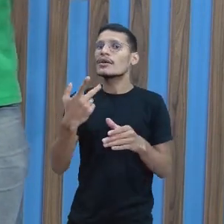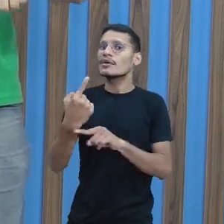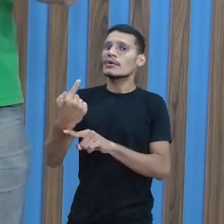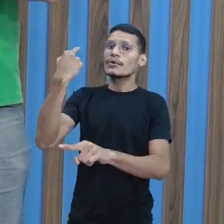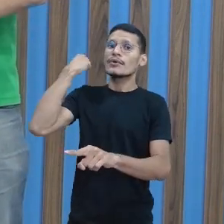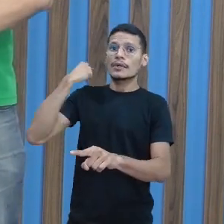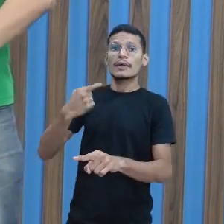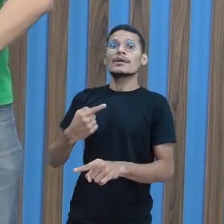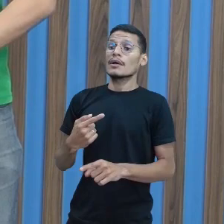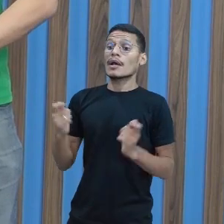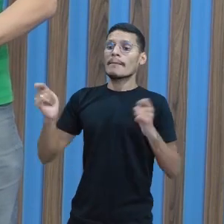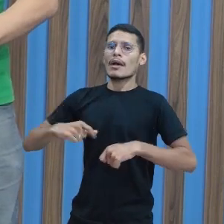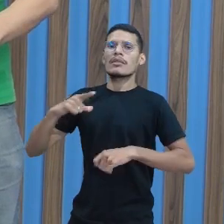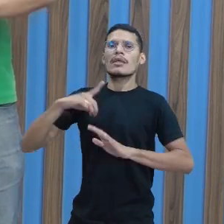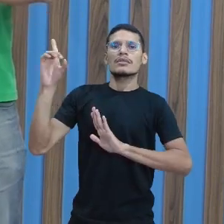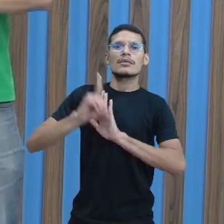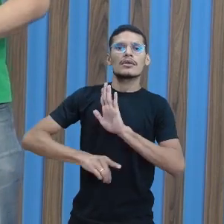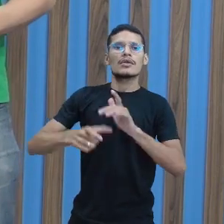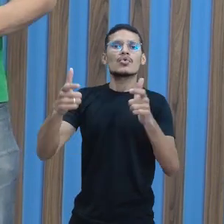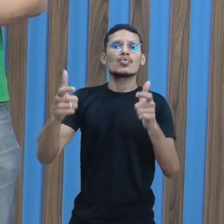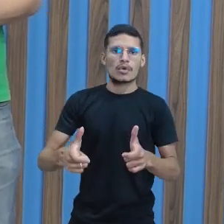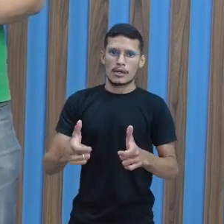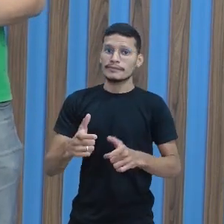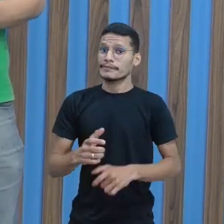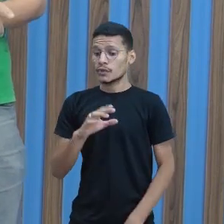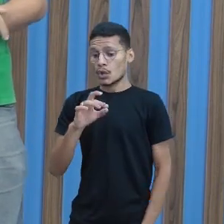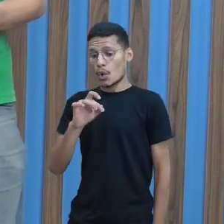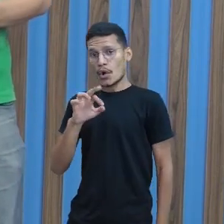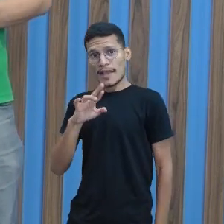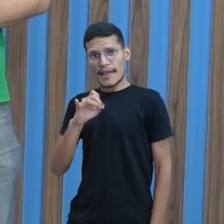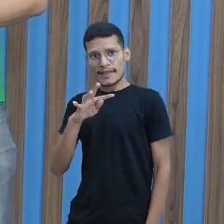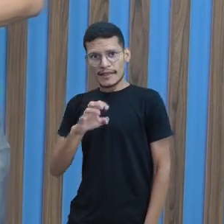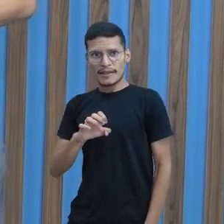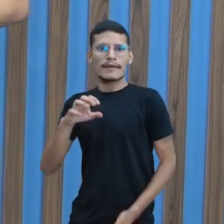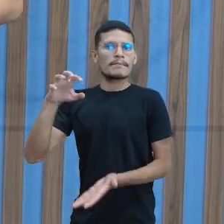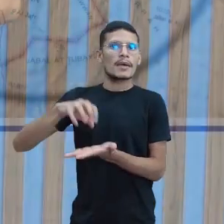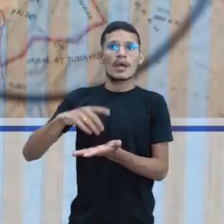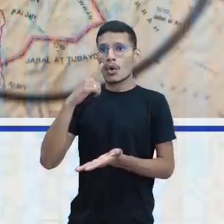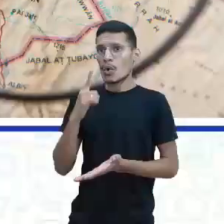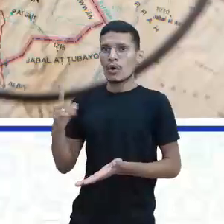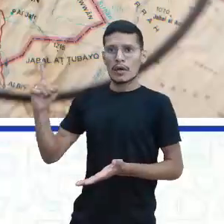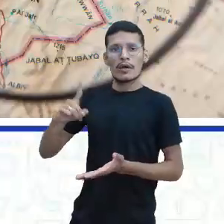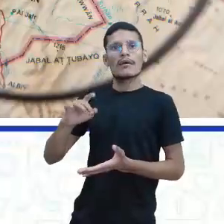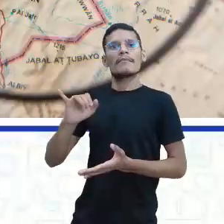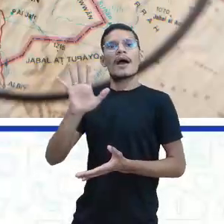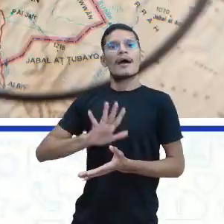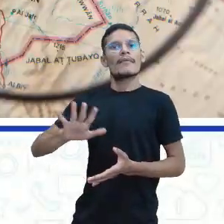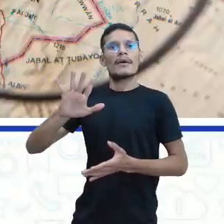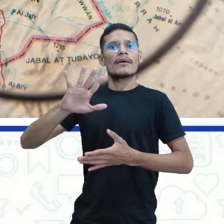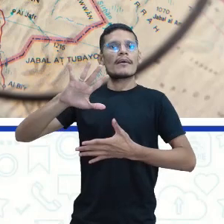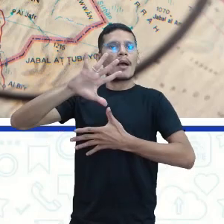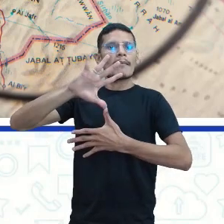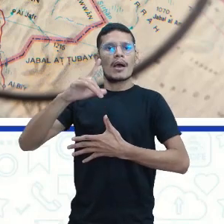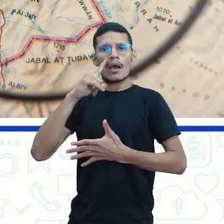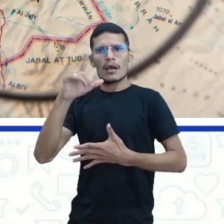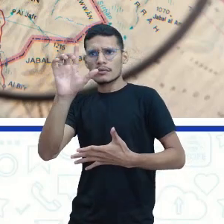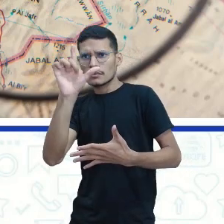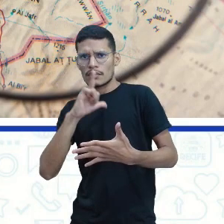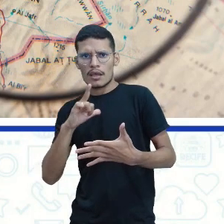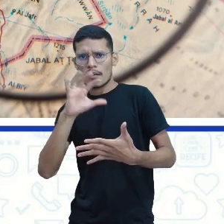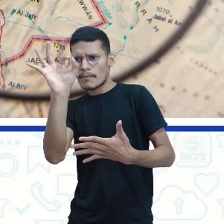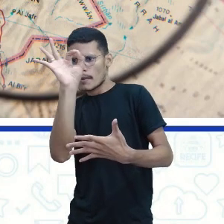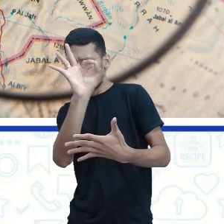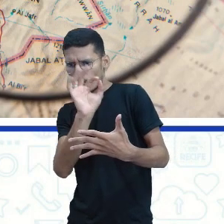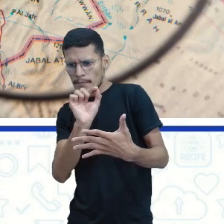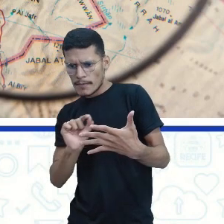afirmar terem direito a uma determinada terra. O Oriente Médio é esse território que eu estou mostrando aí para vocês aí no mapa, né? Então, basicamente a gente tem aqui o mapa mundi, né? Então a